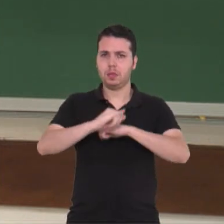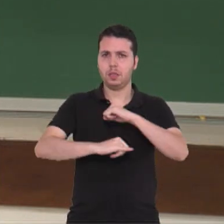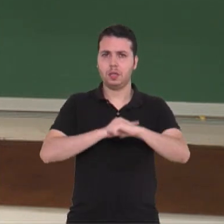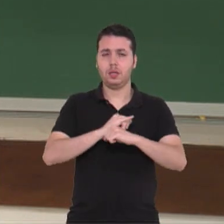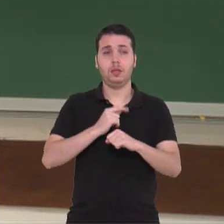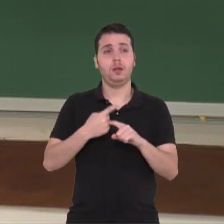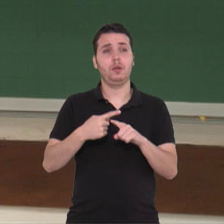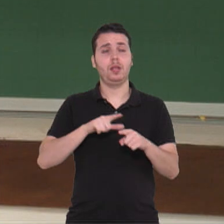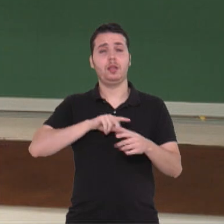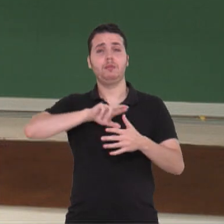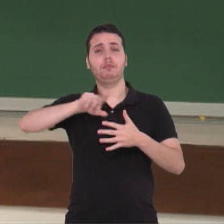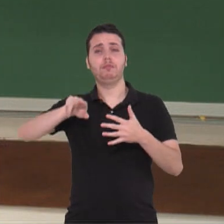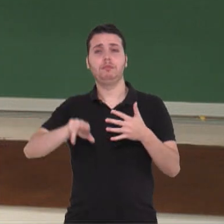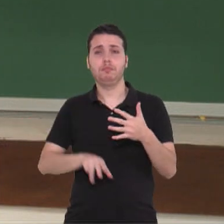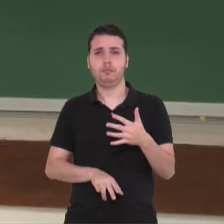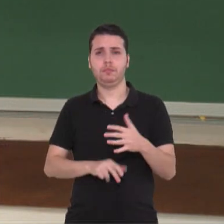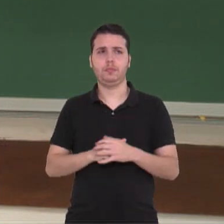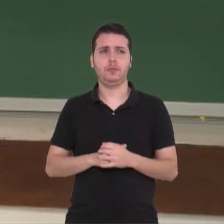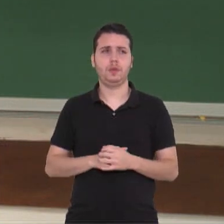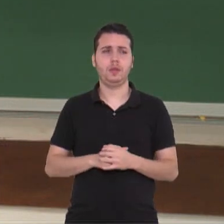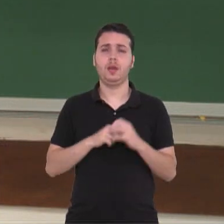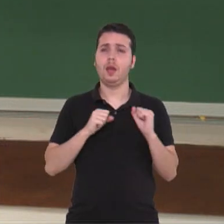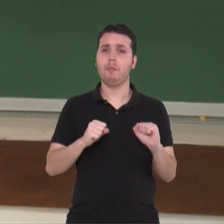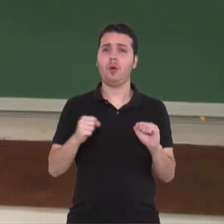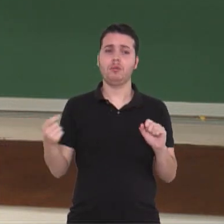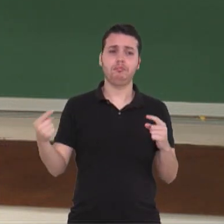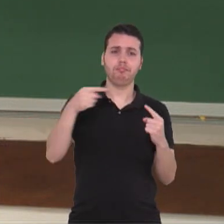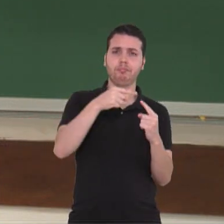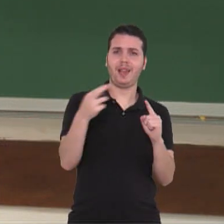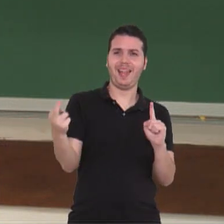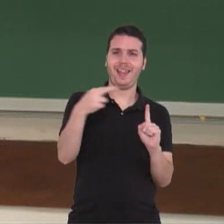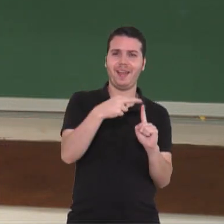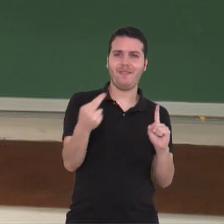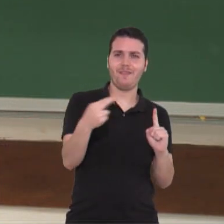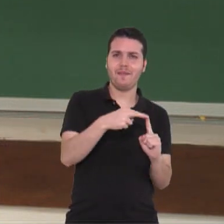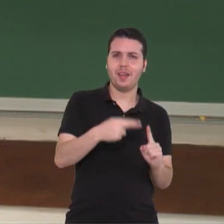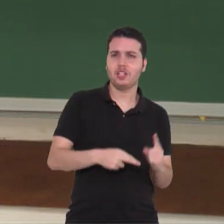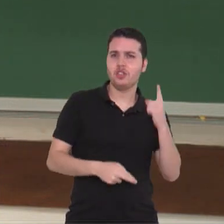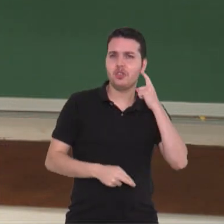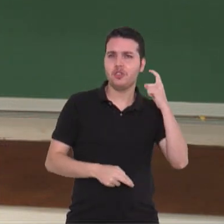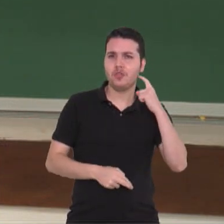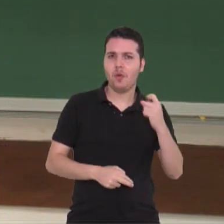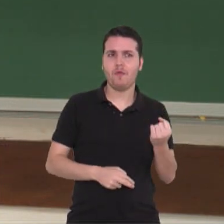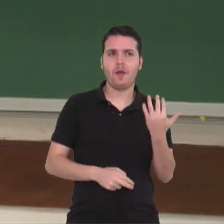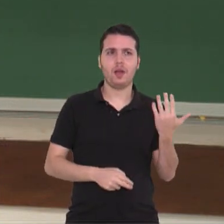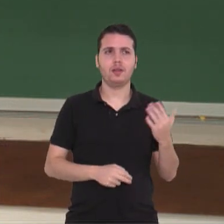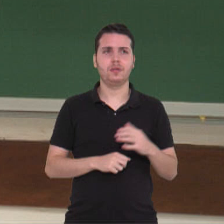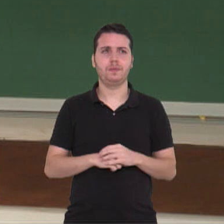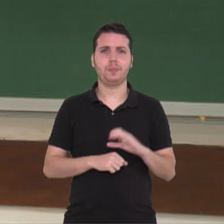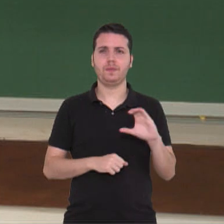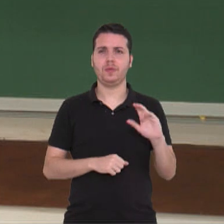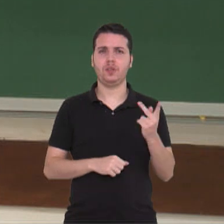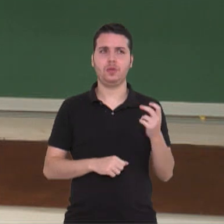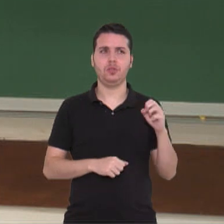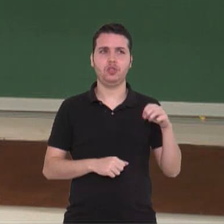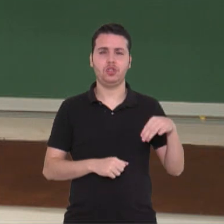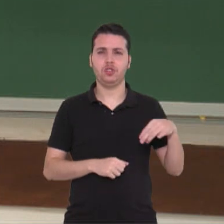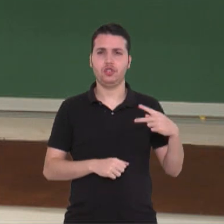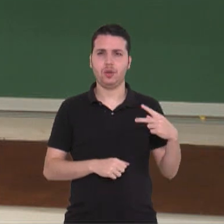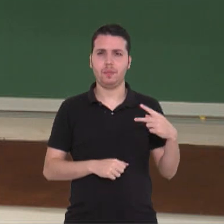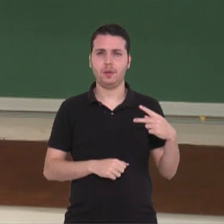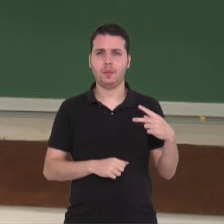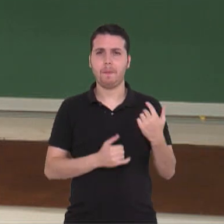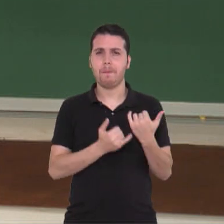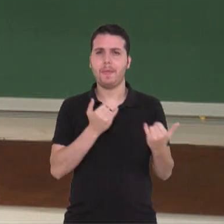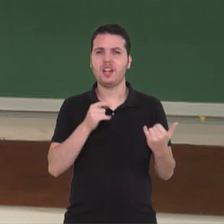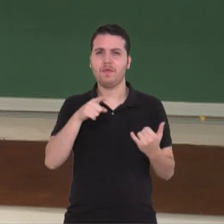tem diversos. Então, eles podem corresponder a vários sons. Então, esse chomp, chomp, quando, sabe quando você